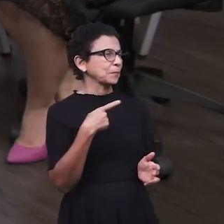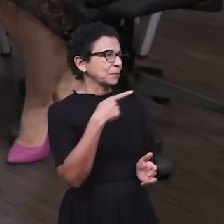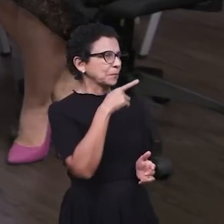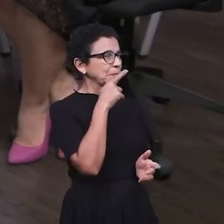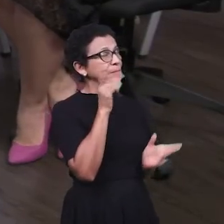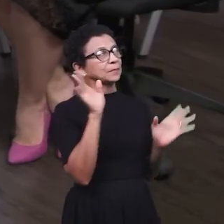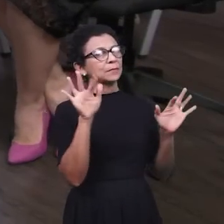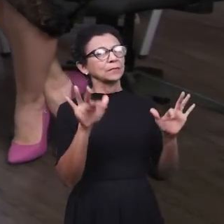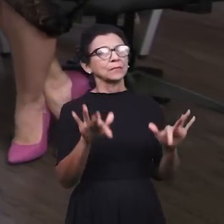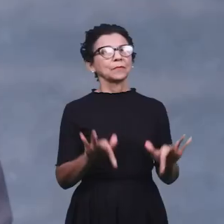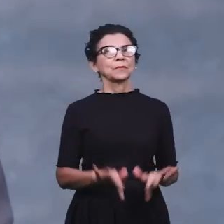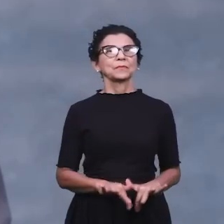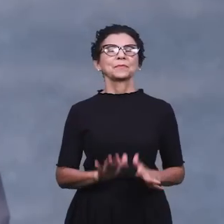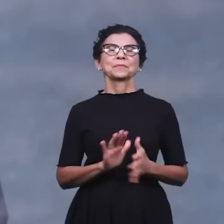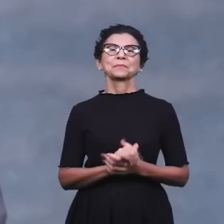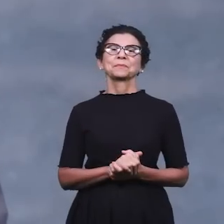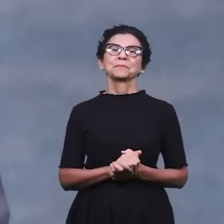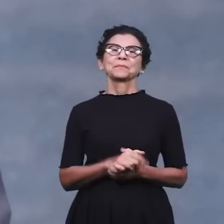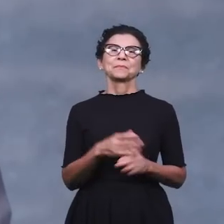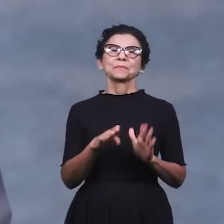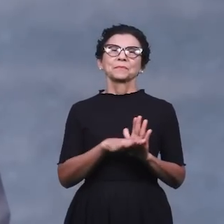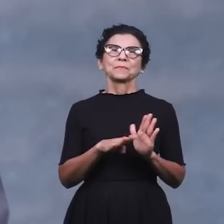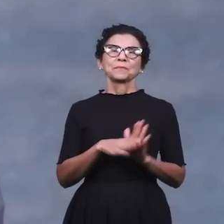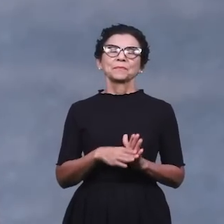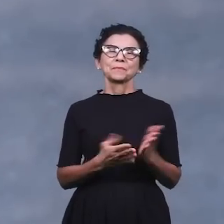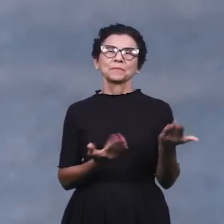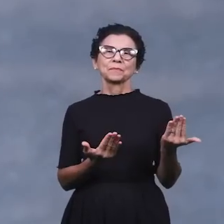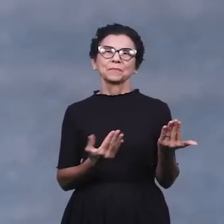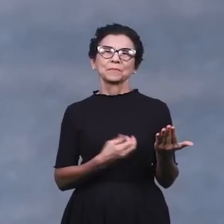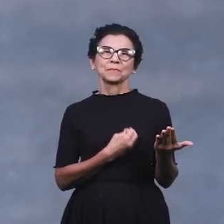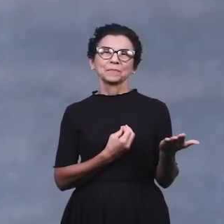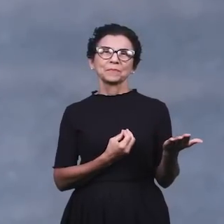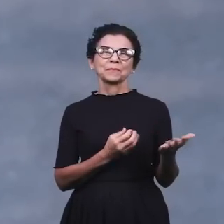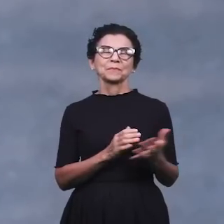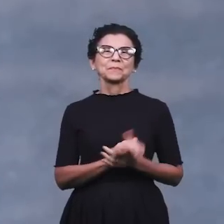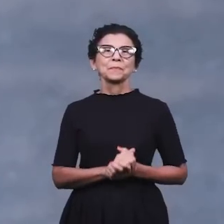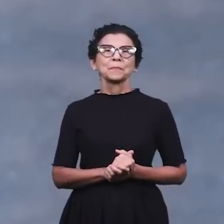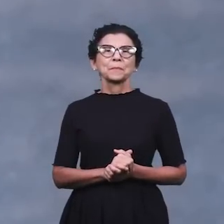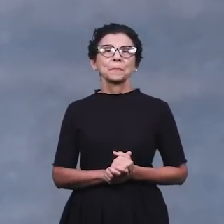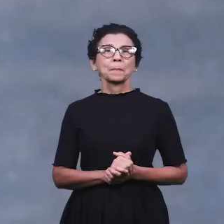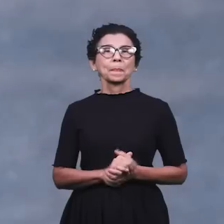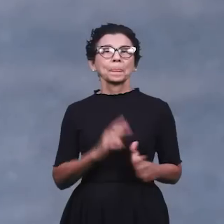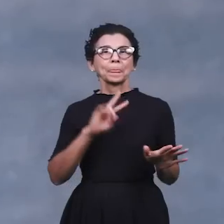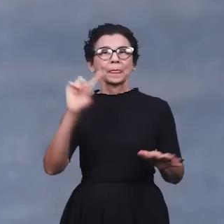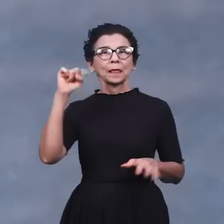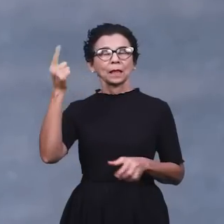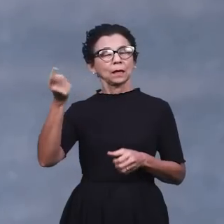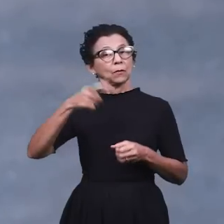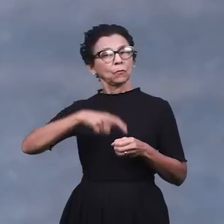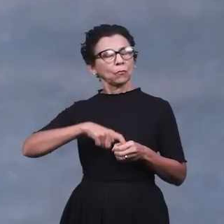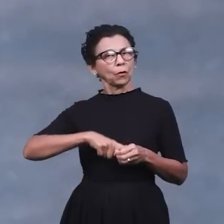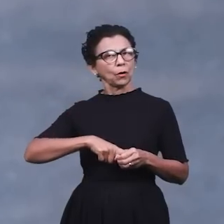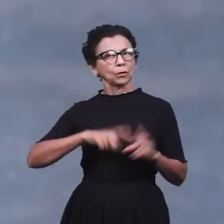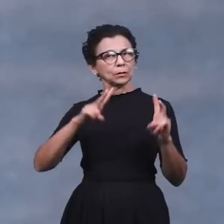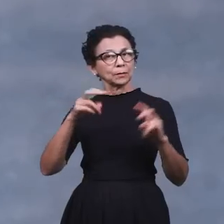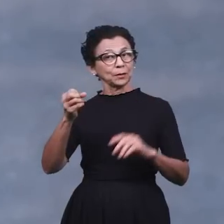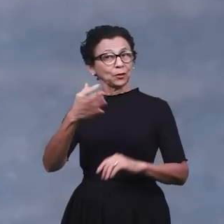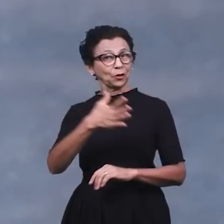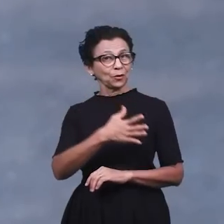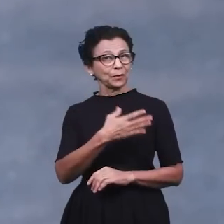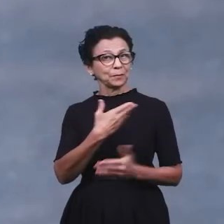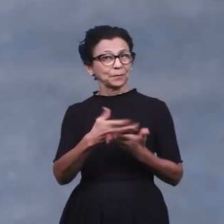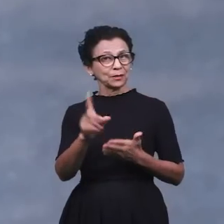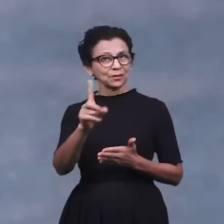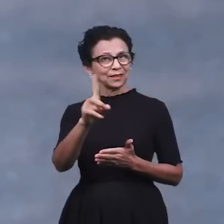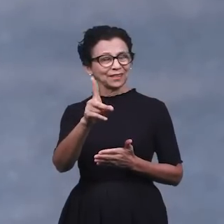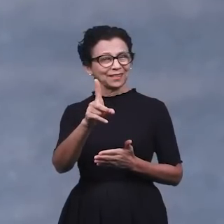paz do Senhor, pastor Gilson. E assim a gente chega ao final de mais uma edição do programa Os Dias da Minha Mocidade. Se Deus quiser, semana que vem a gente volta. Tema